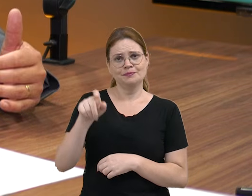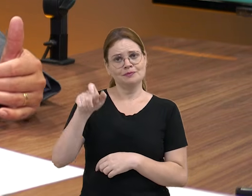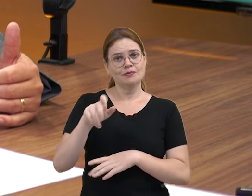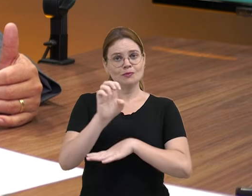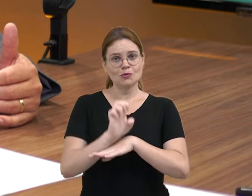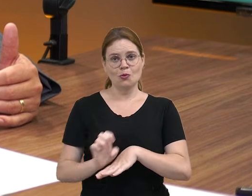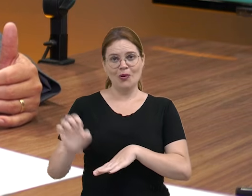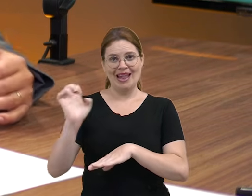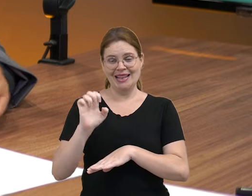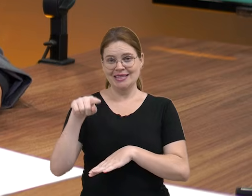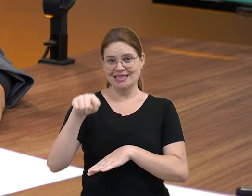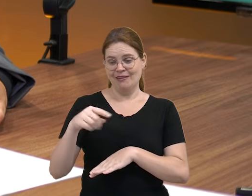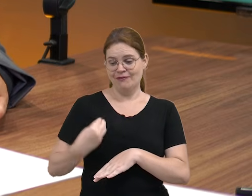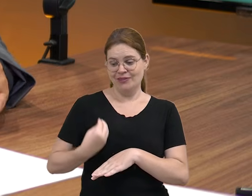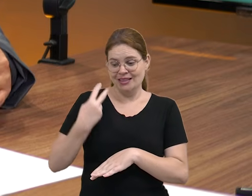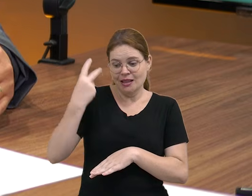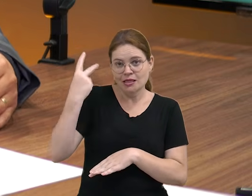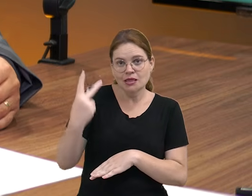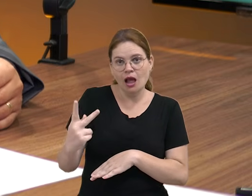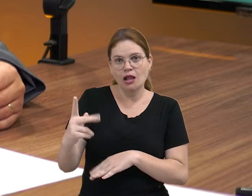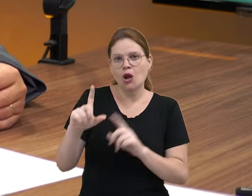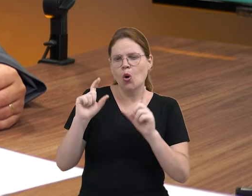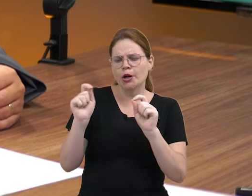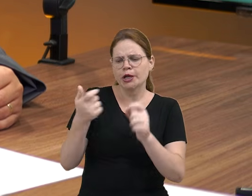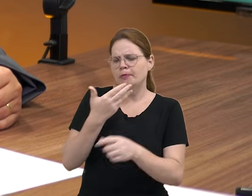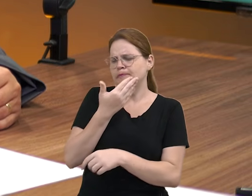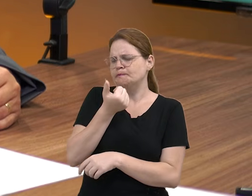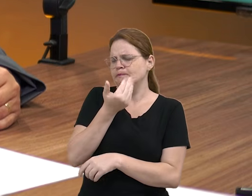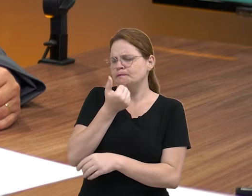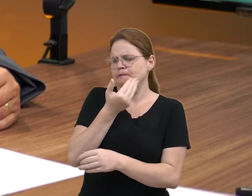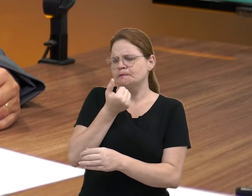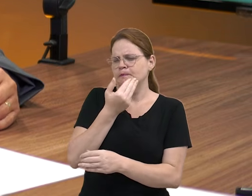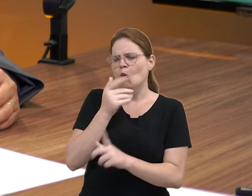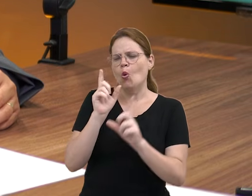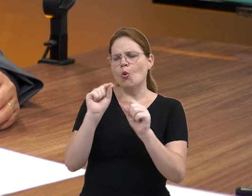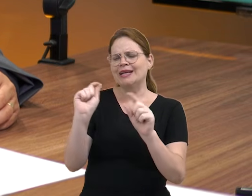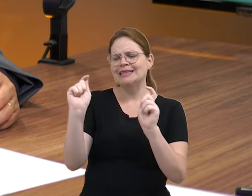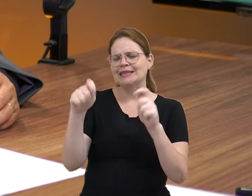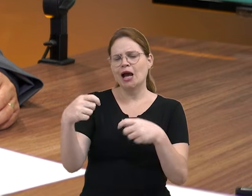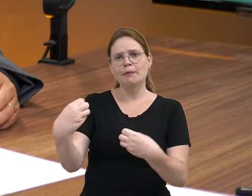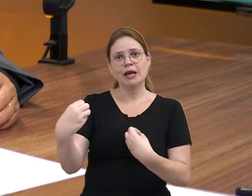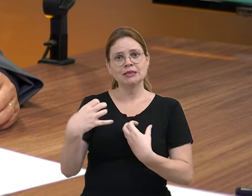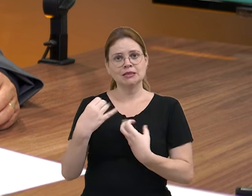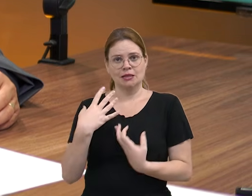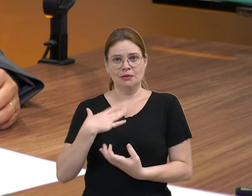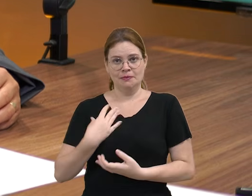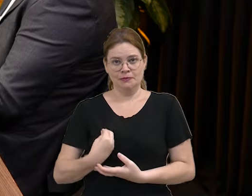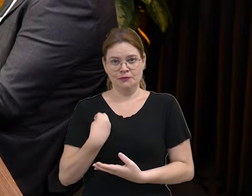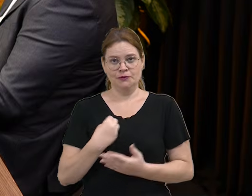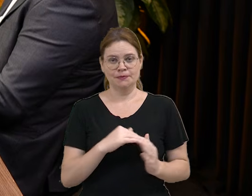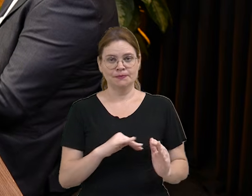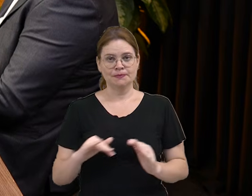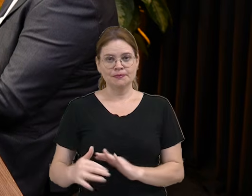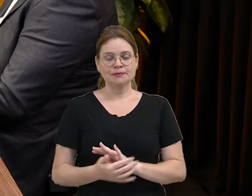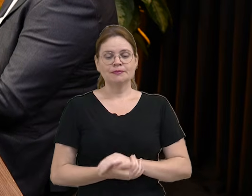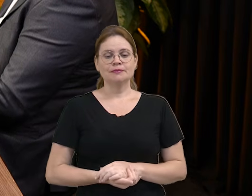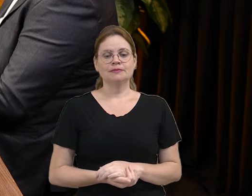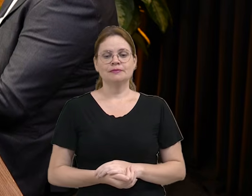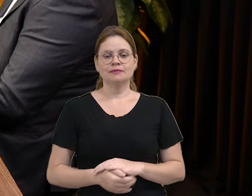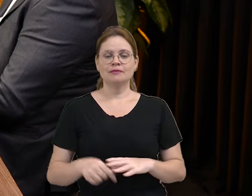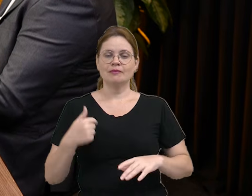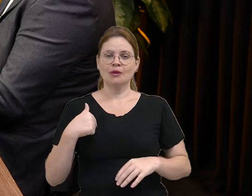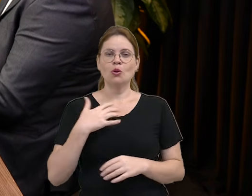do profeta Elias ela pode nos ensinar dentro do objetivo desse programa? Nos fala, por